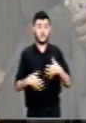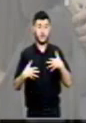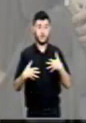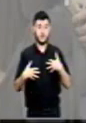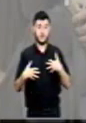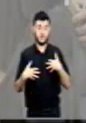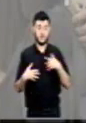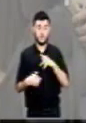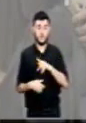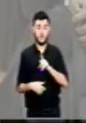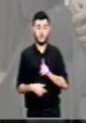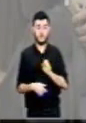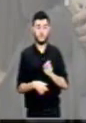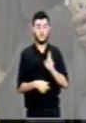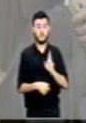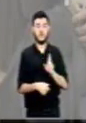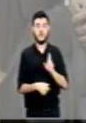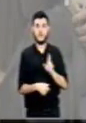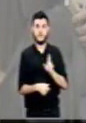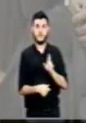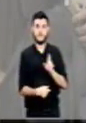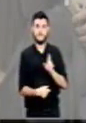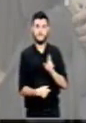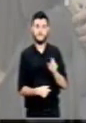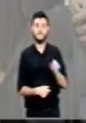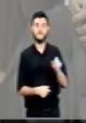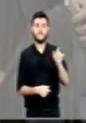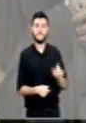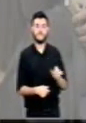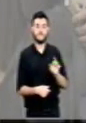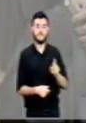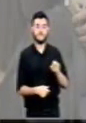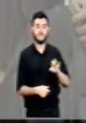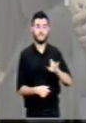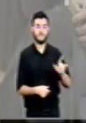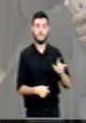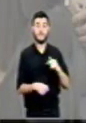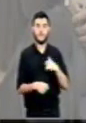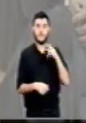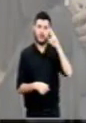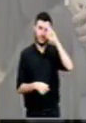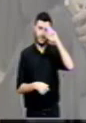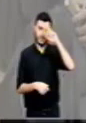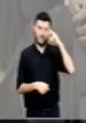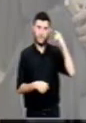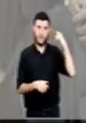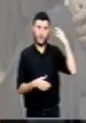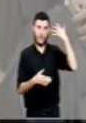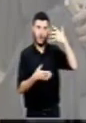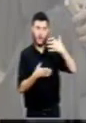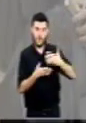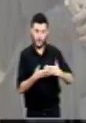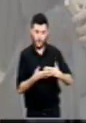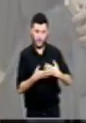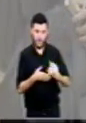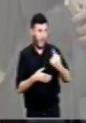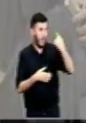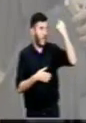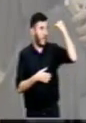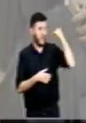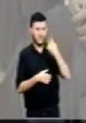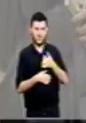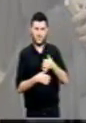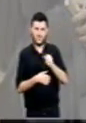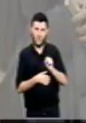República. Eu lembro que há alguns anos atrás, iniciando a advocacia, já vai 18 anos, ou quase